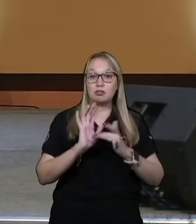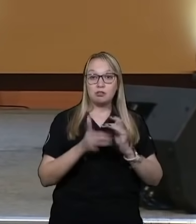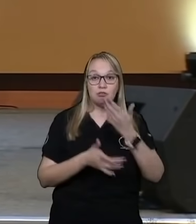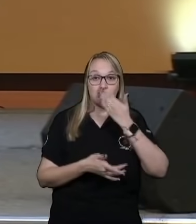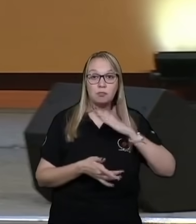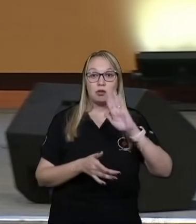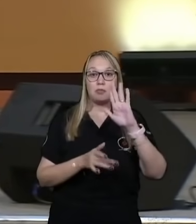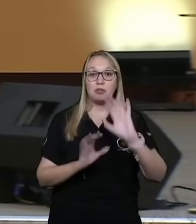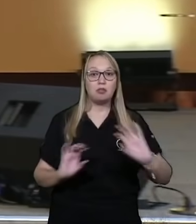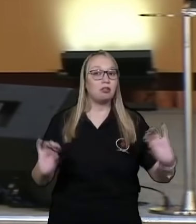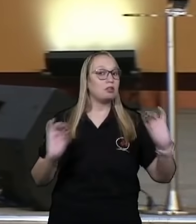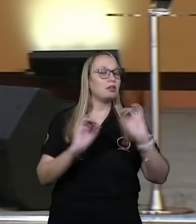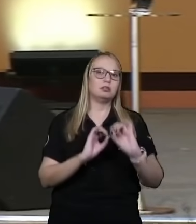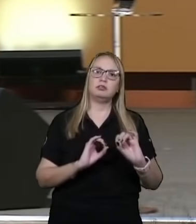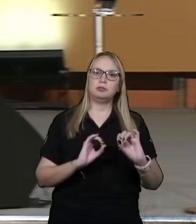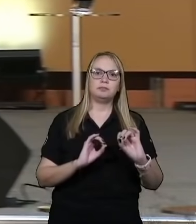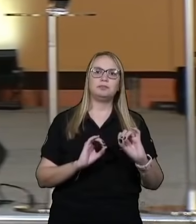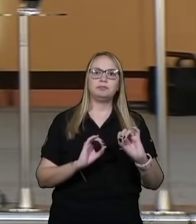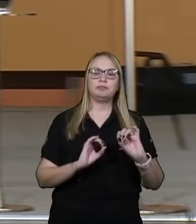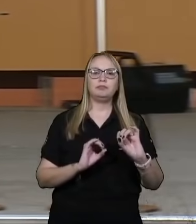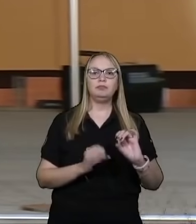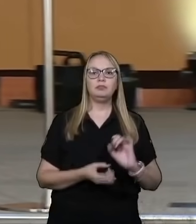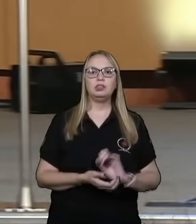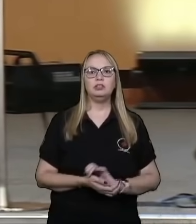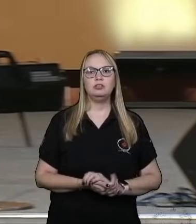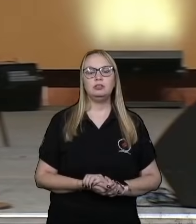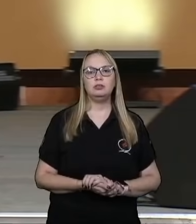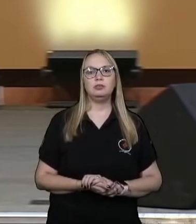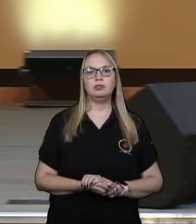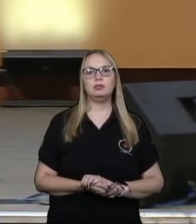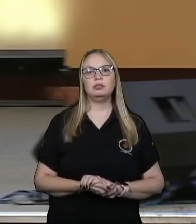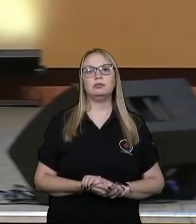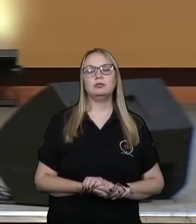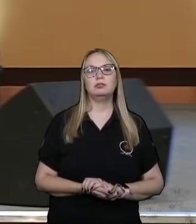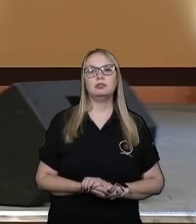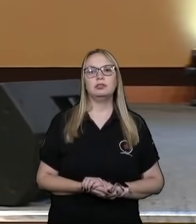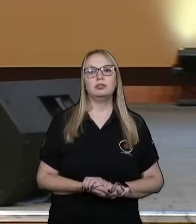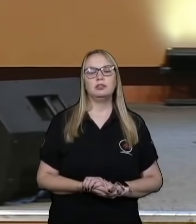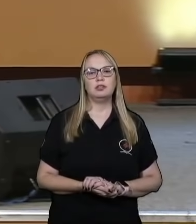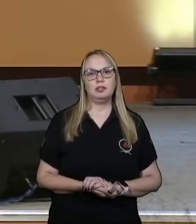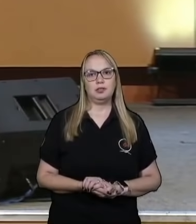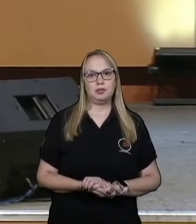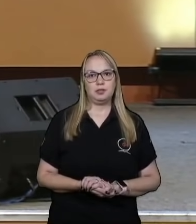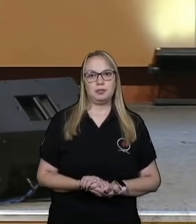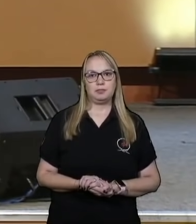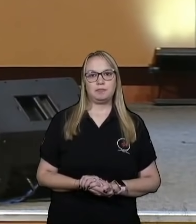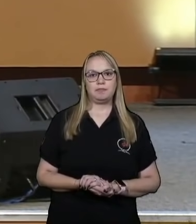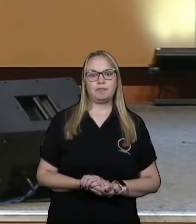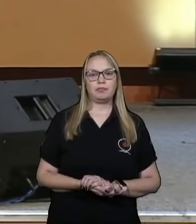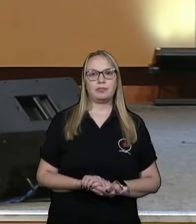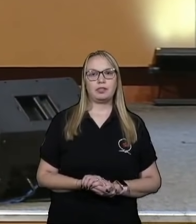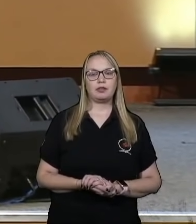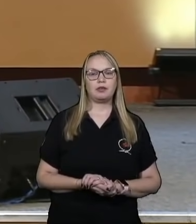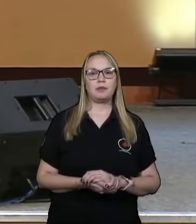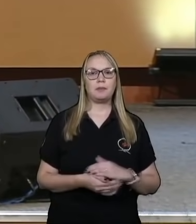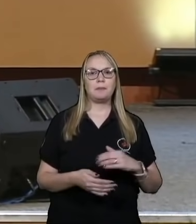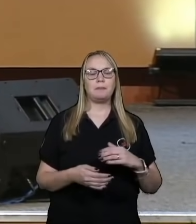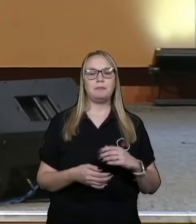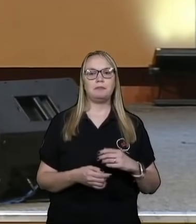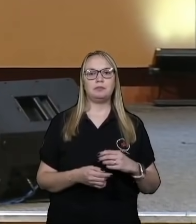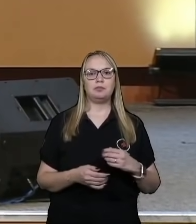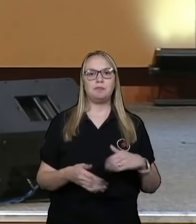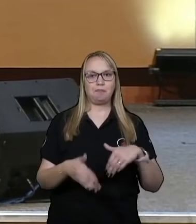promessas nesta dispensação e agora querido eu vou aqui para chegar no perto do final